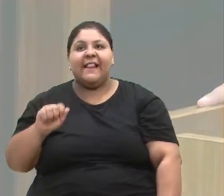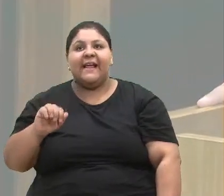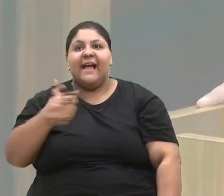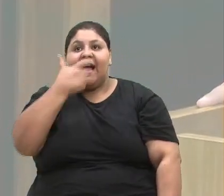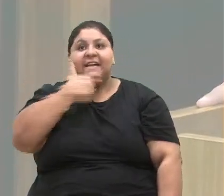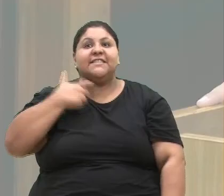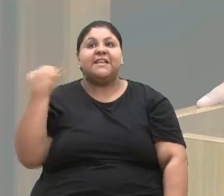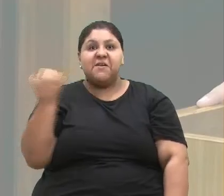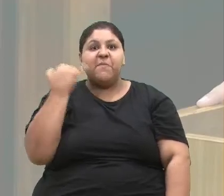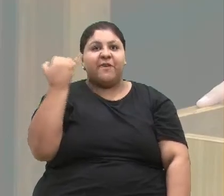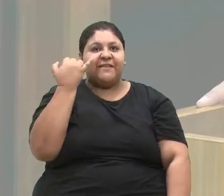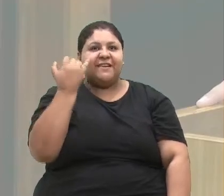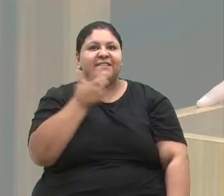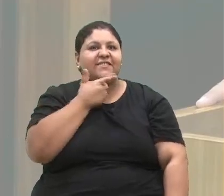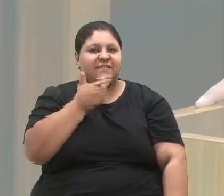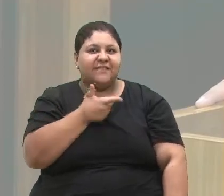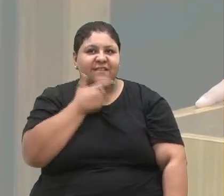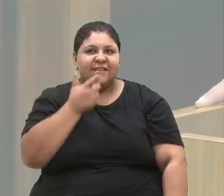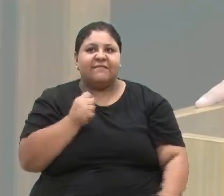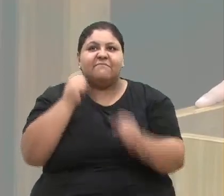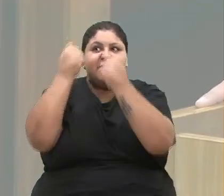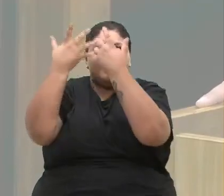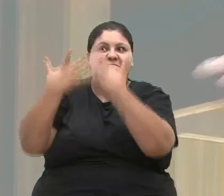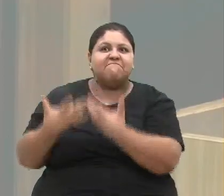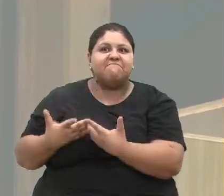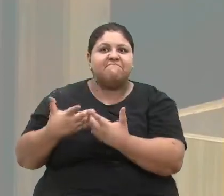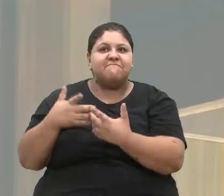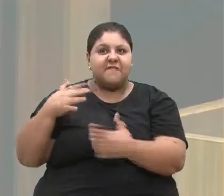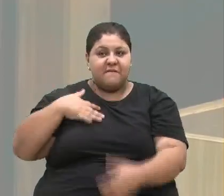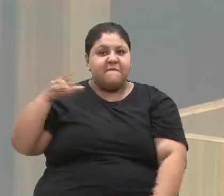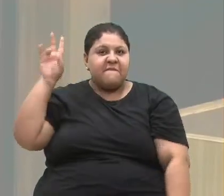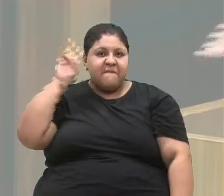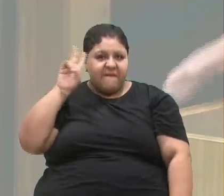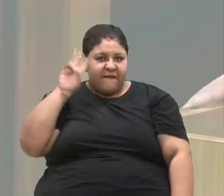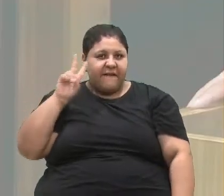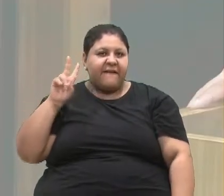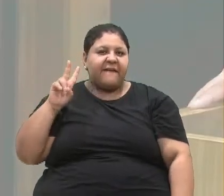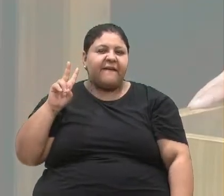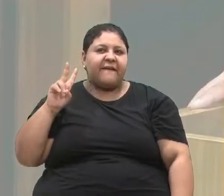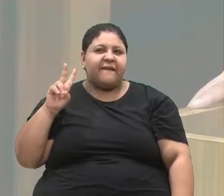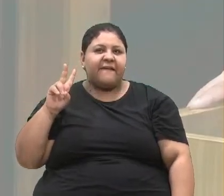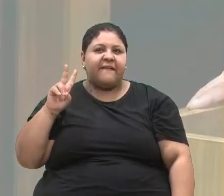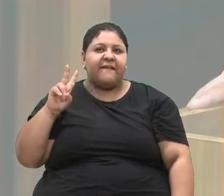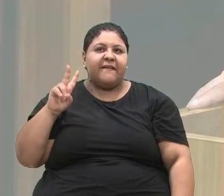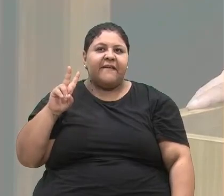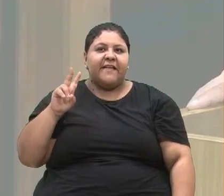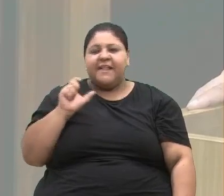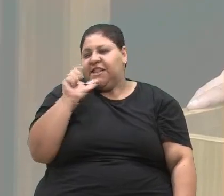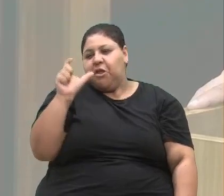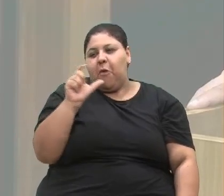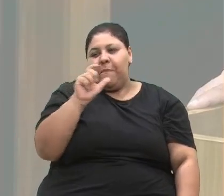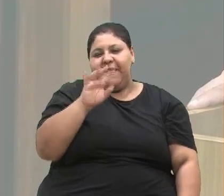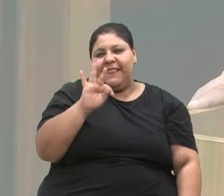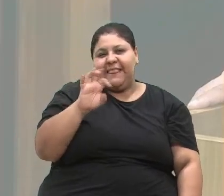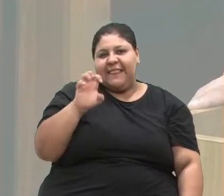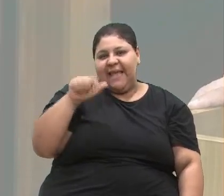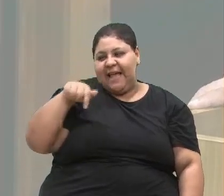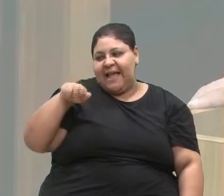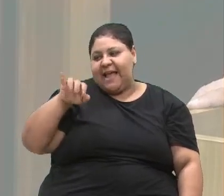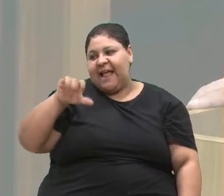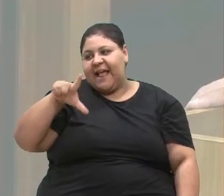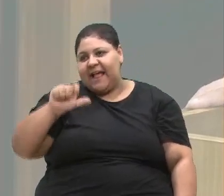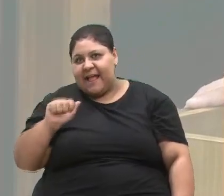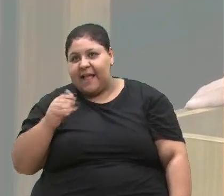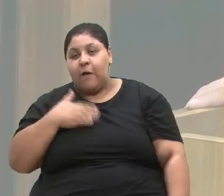né, para contar um pouquinho da minha história, deste meu apelido, digamos assim. Né? Meu